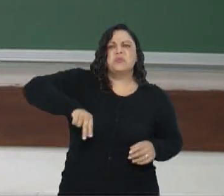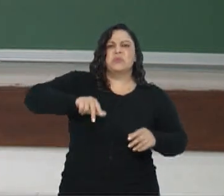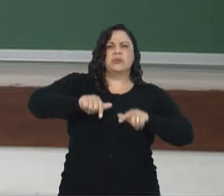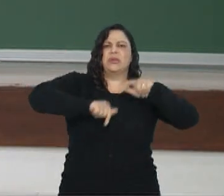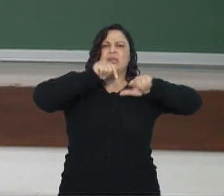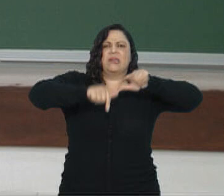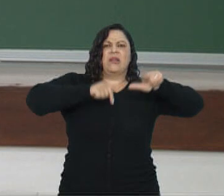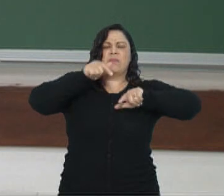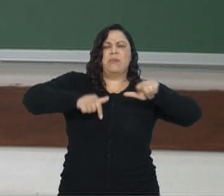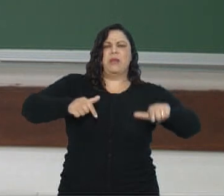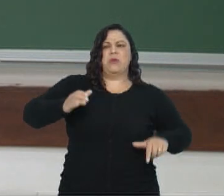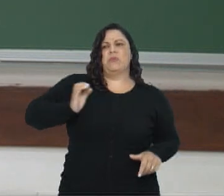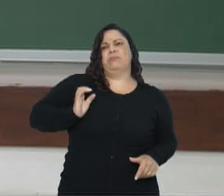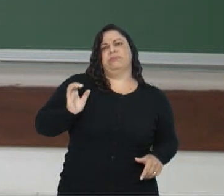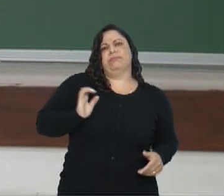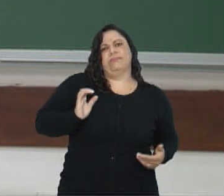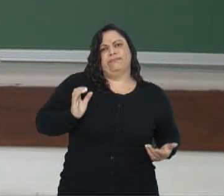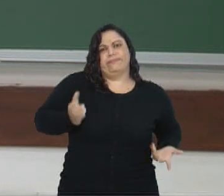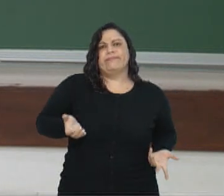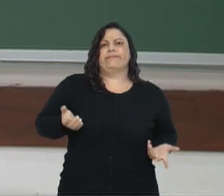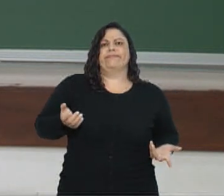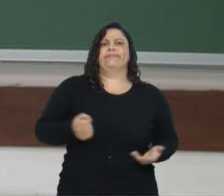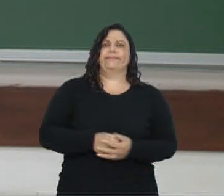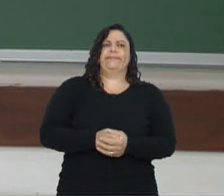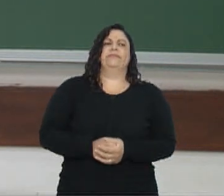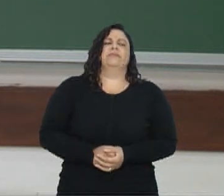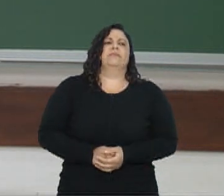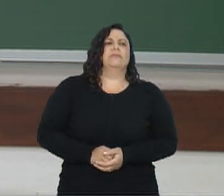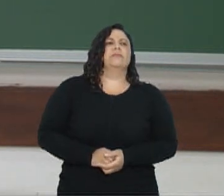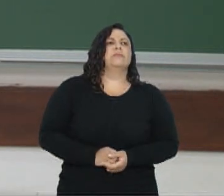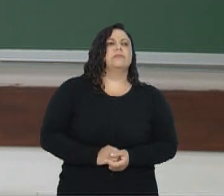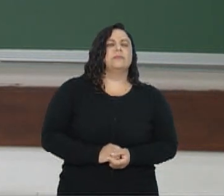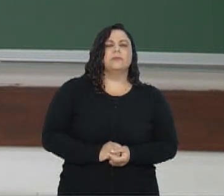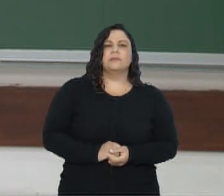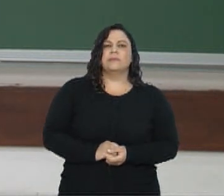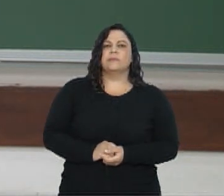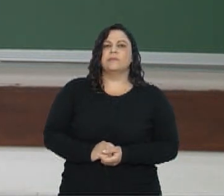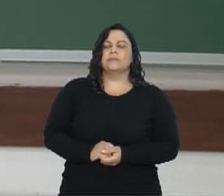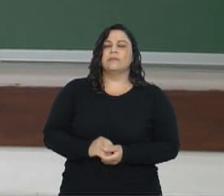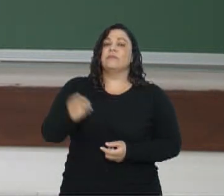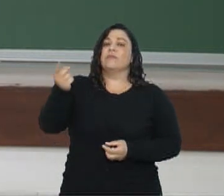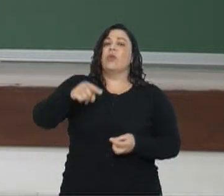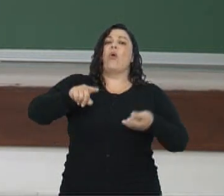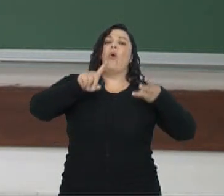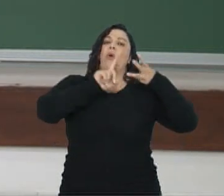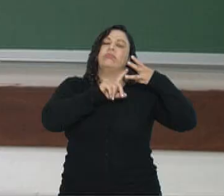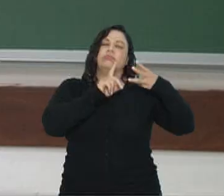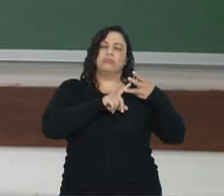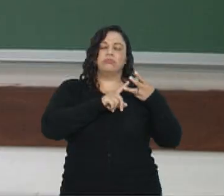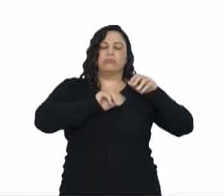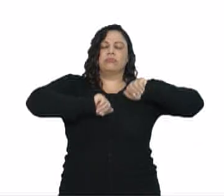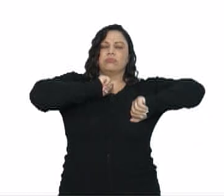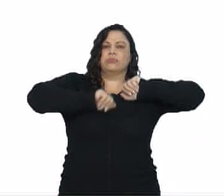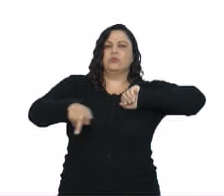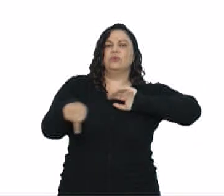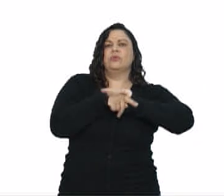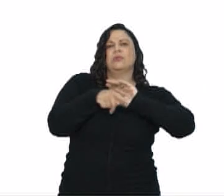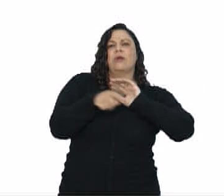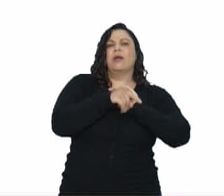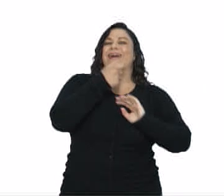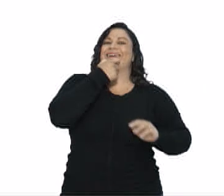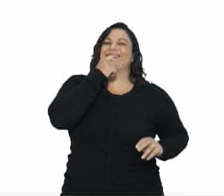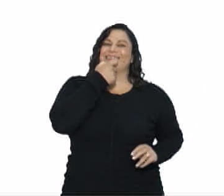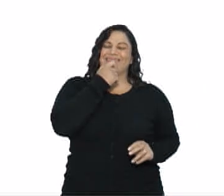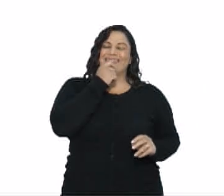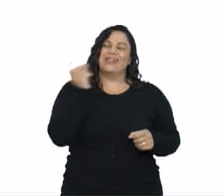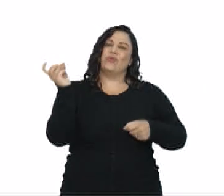nada. O outro que nós temos aqui é um industrial inglês, era um patrão, que é o Robert Owen. Ele vai ser dono de uma